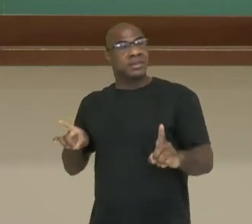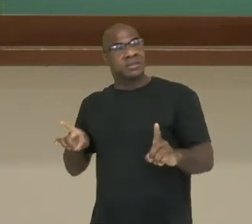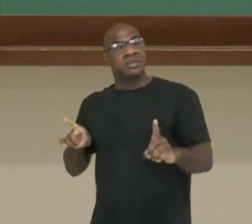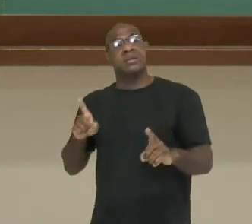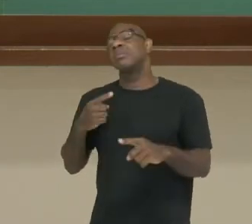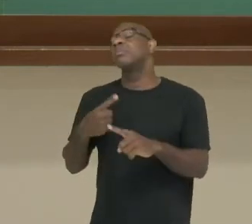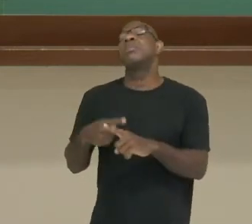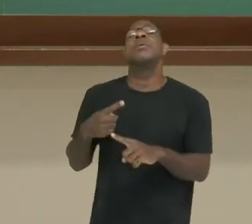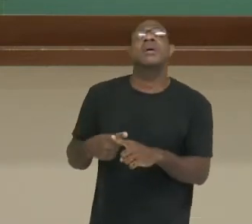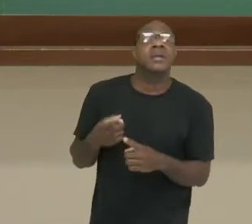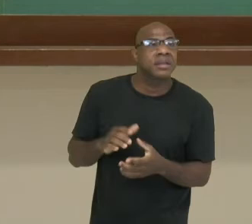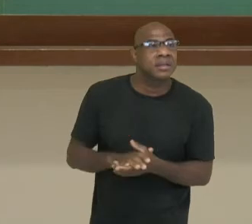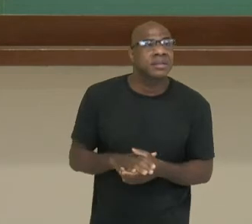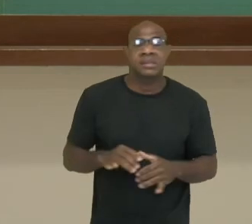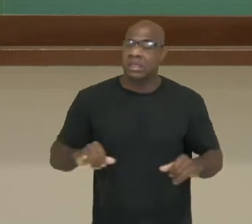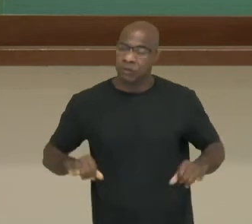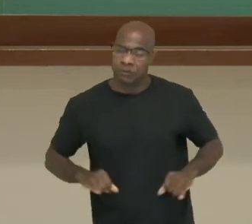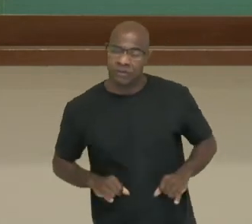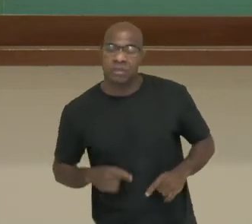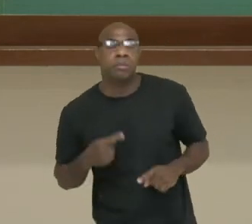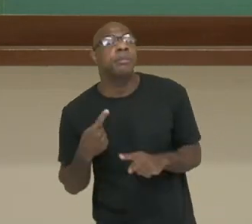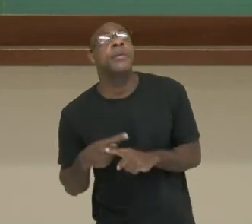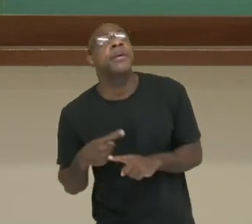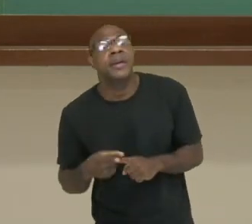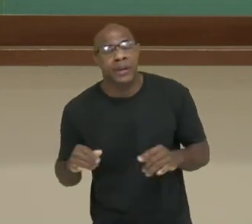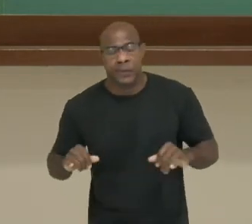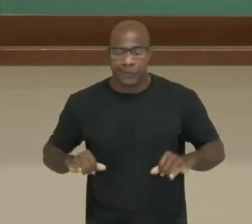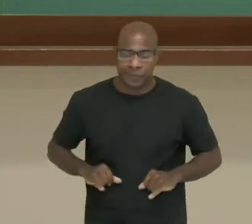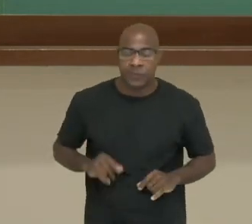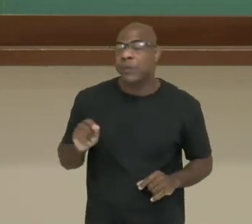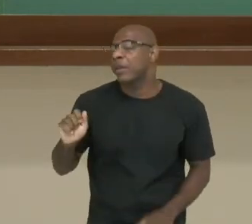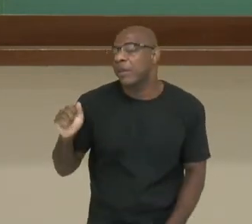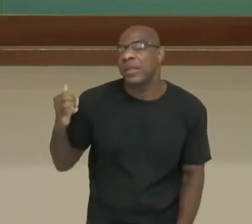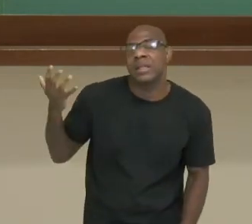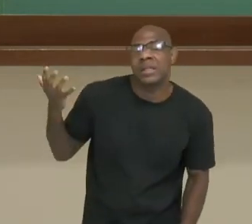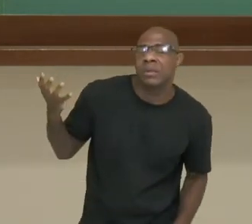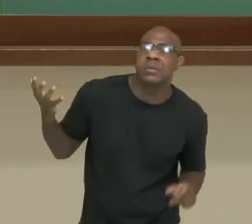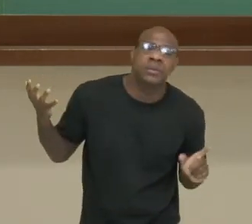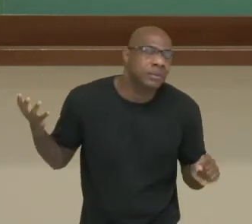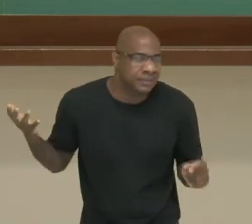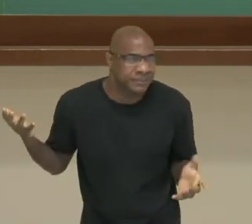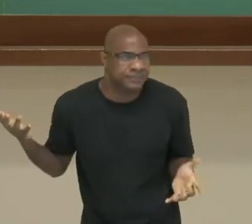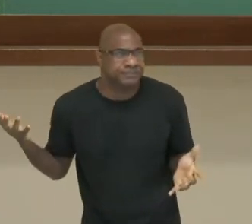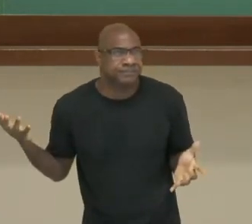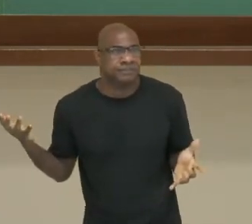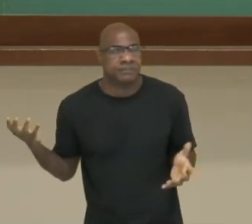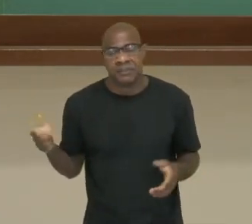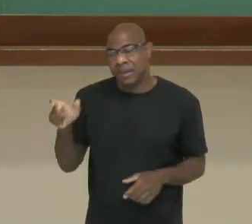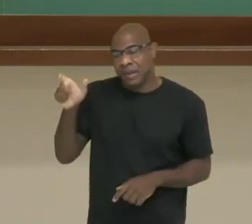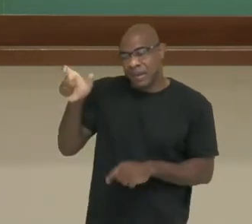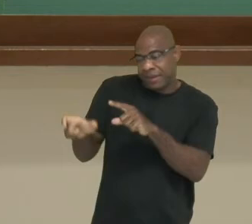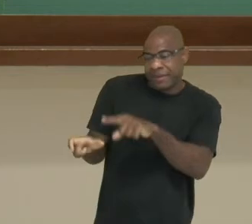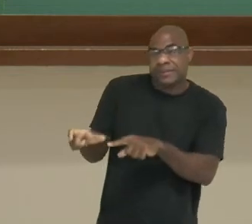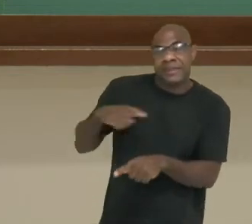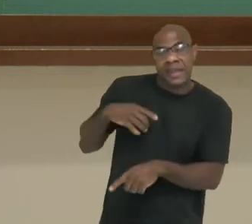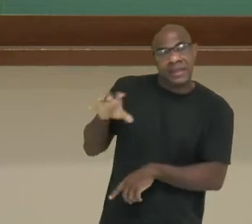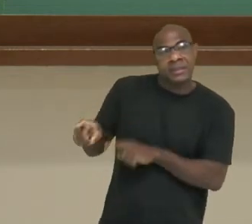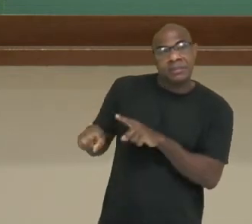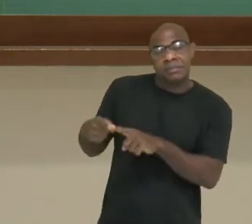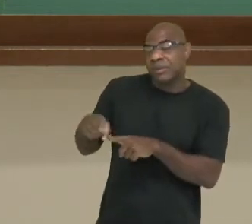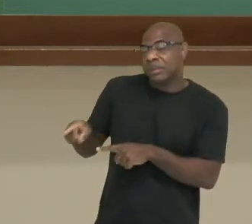quê, né? Tipo, tá sofrendo, mas por que que tá sofrendo? O que que aconteceu, né? Essa personagem tá assim porque, ó, né? Ela